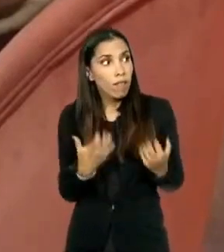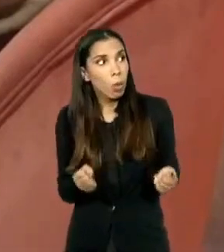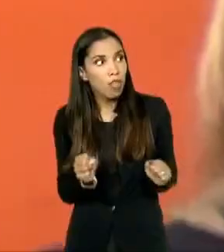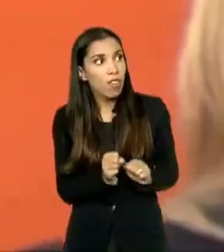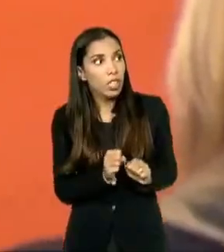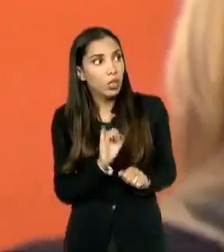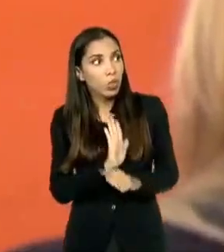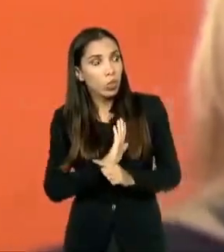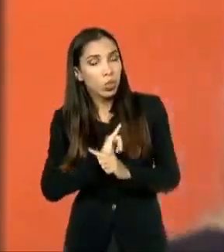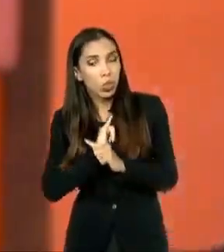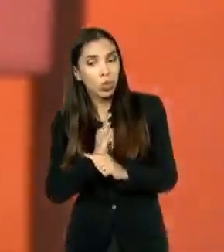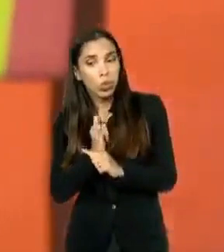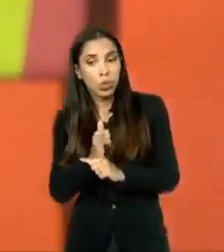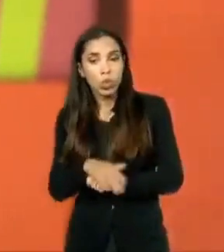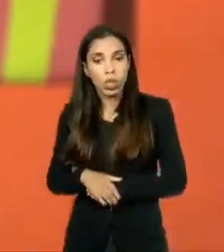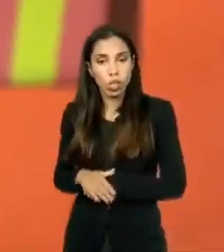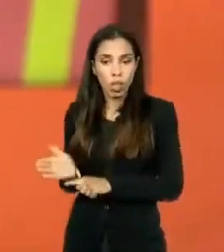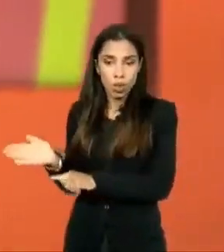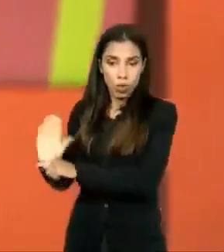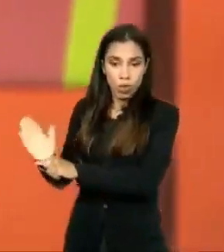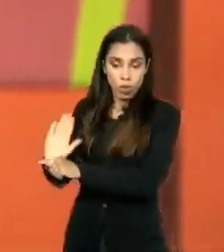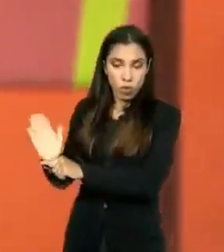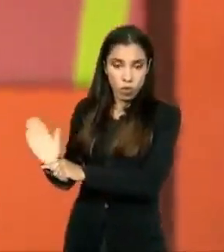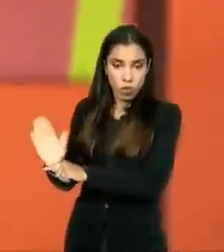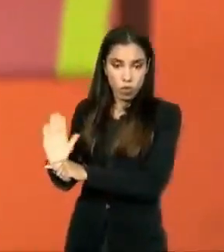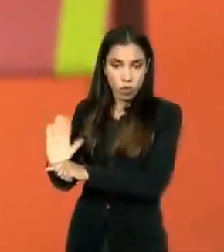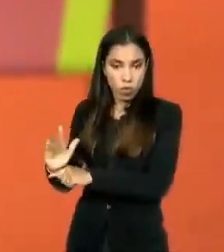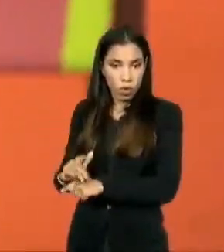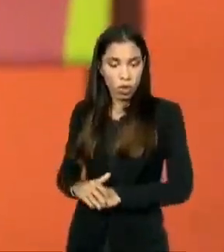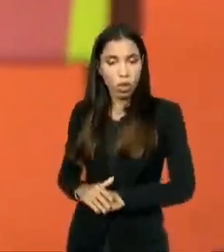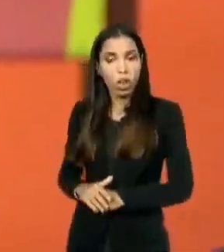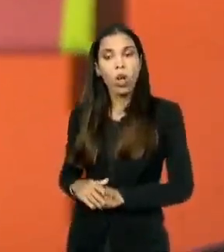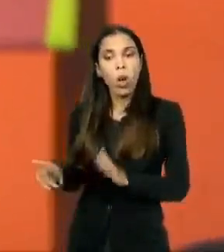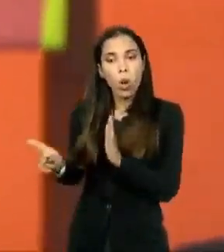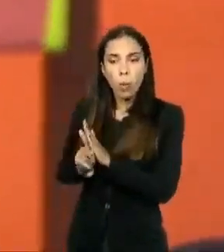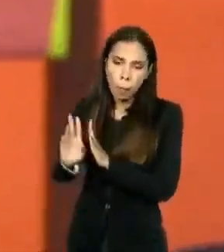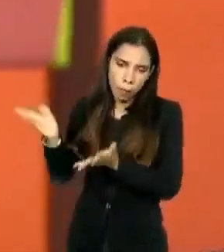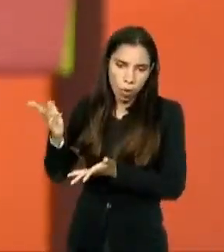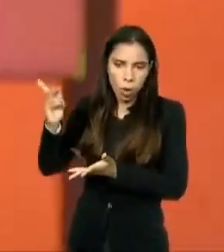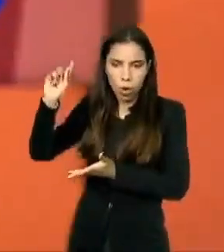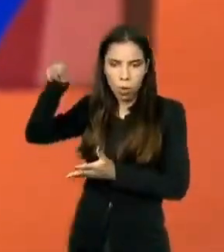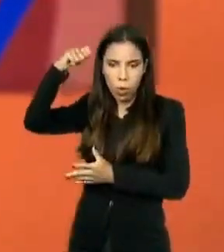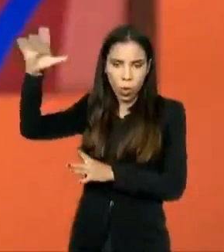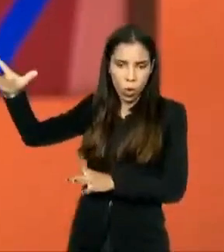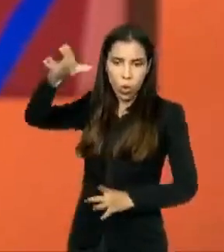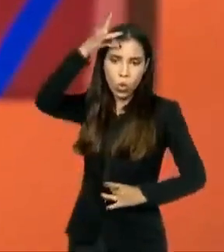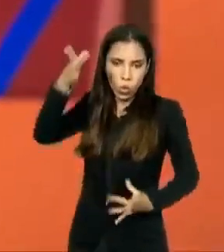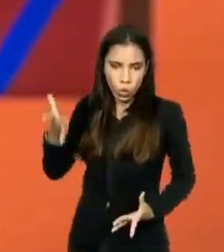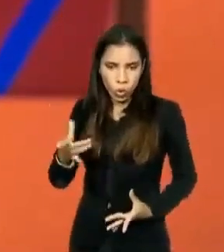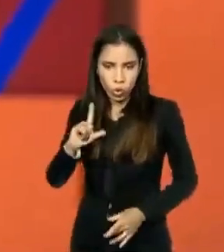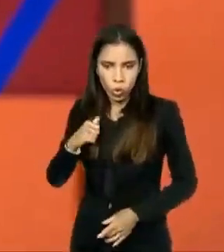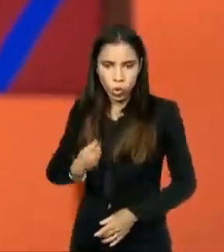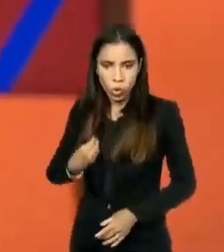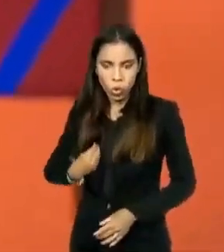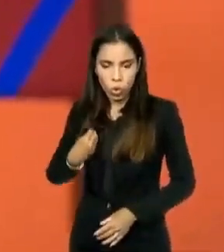documentário. A gente... O filme tem uma relação entre a ficção do Sérgio Ricardo, do filme